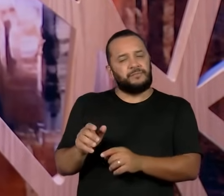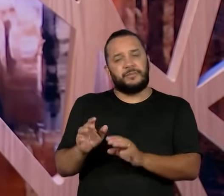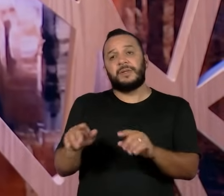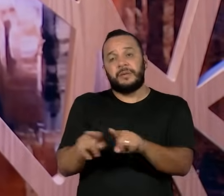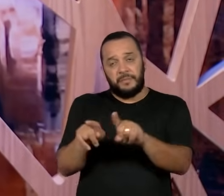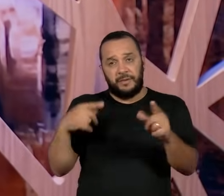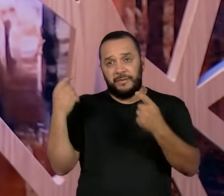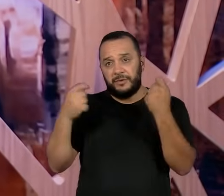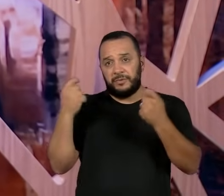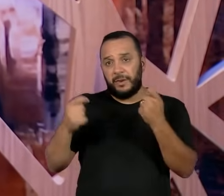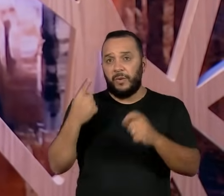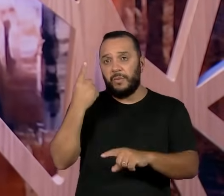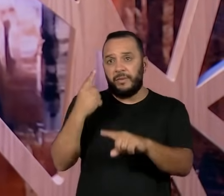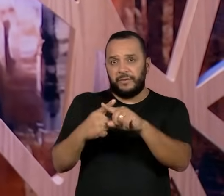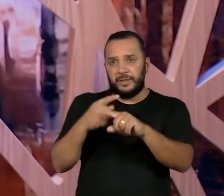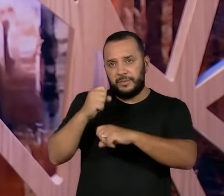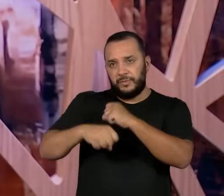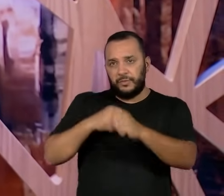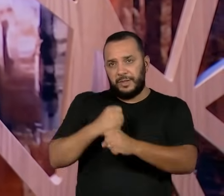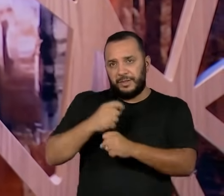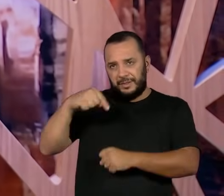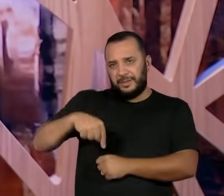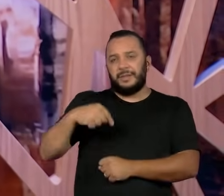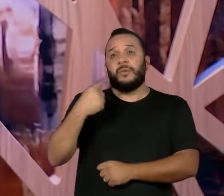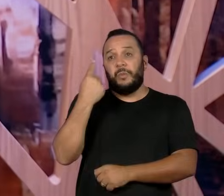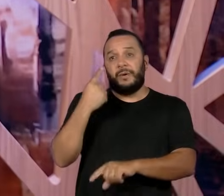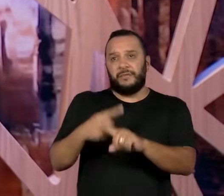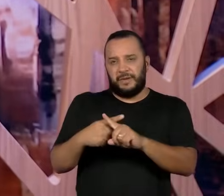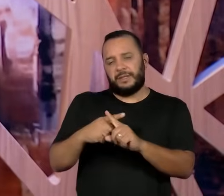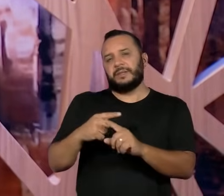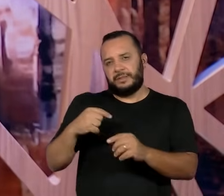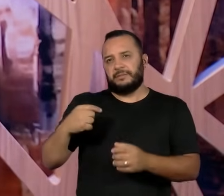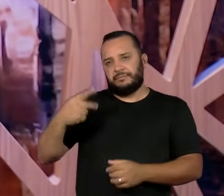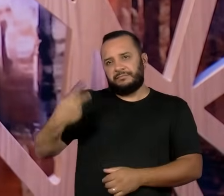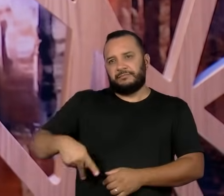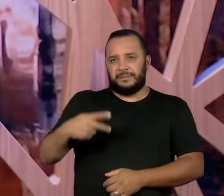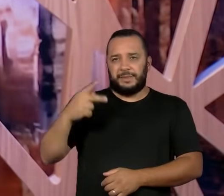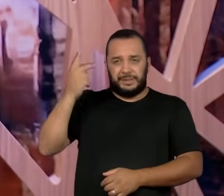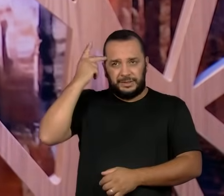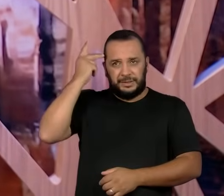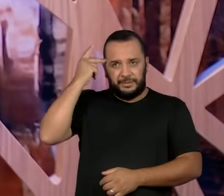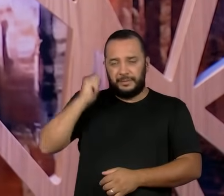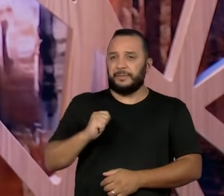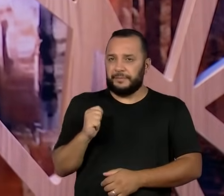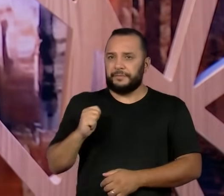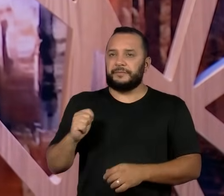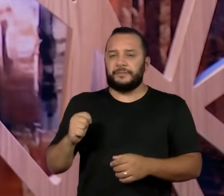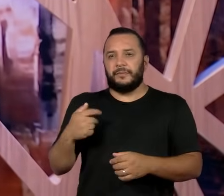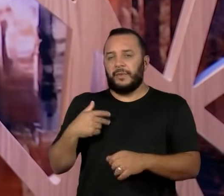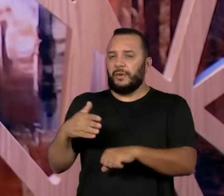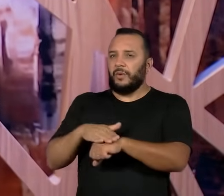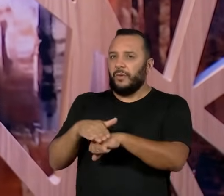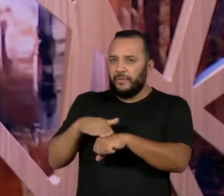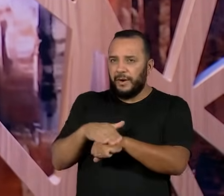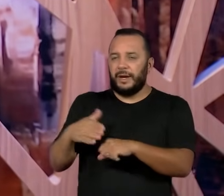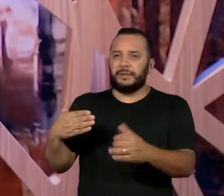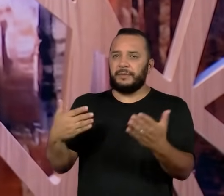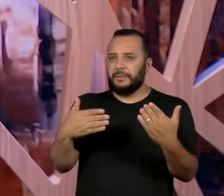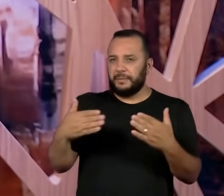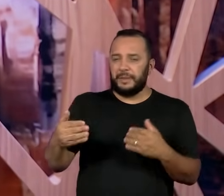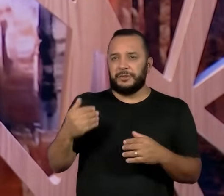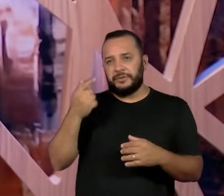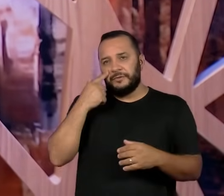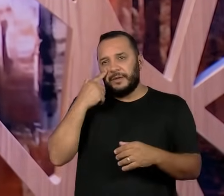cidade de São Paulo, e que aí é um espaço mais de pertencimento, de troca, de conversas, de assistir filme e